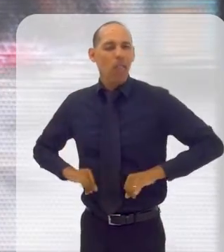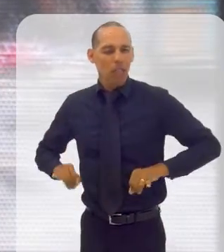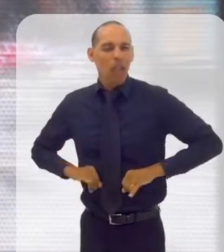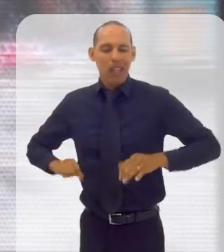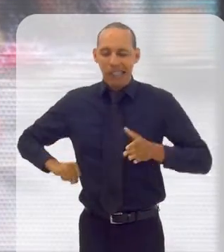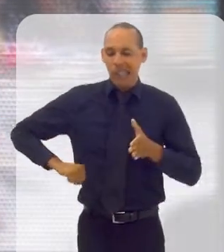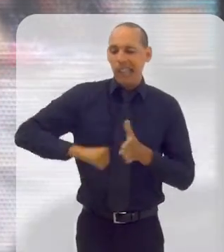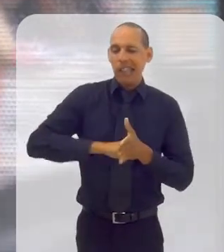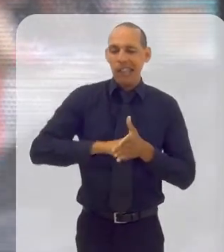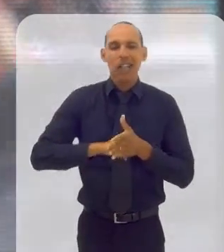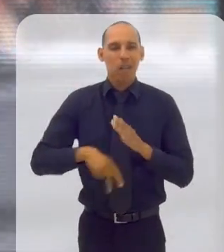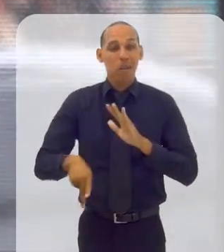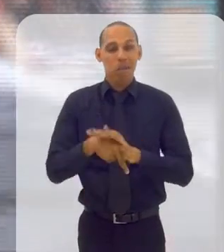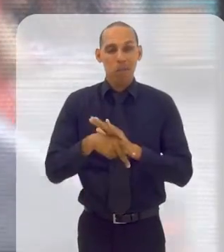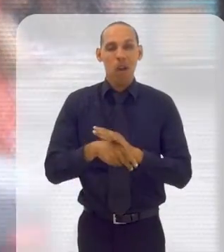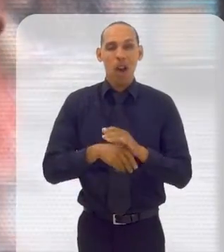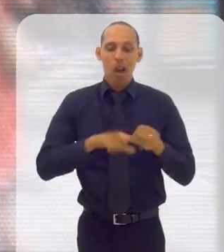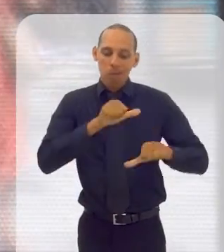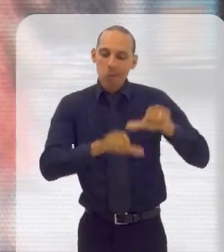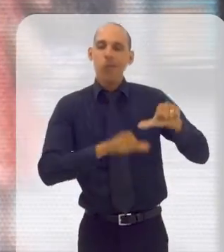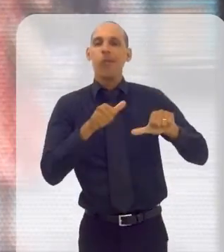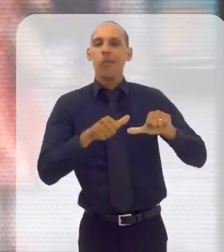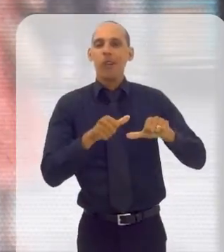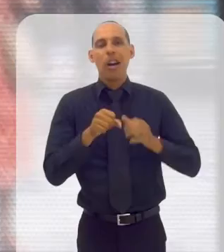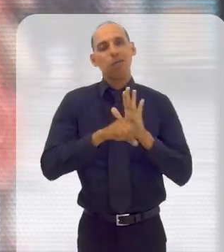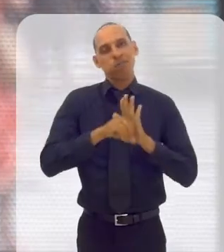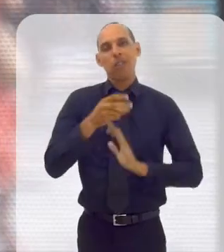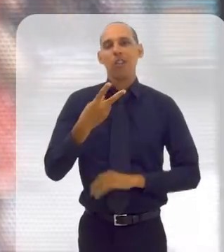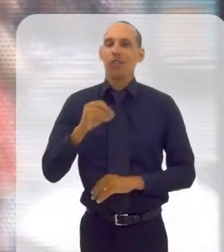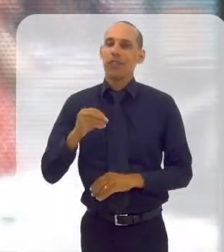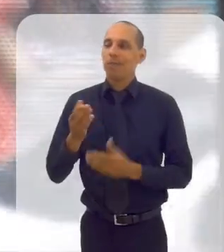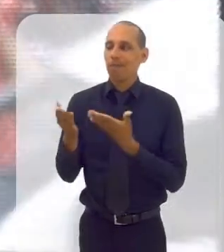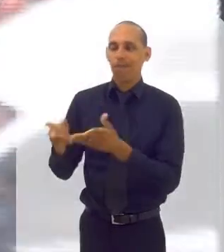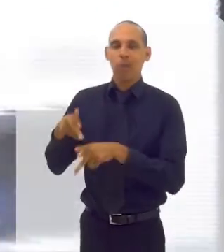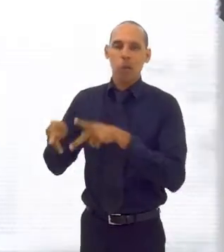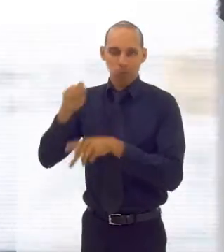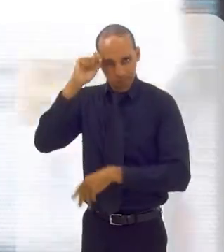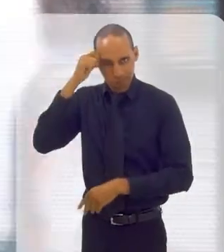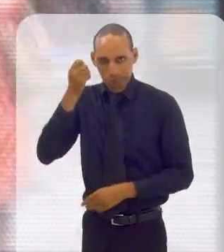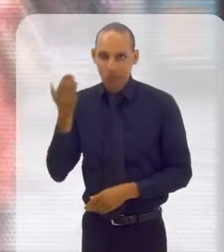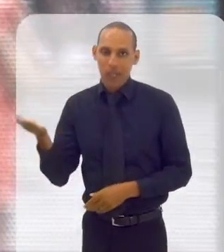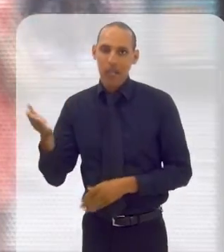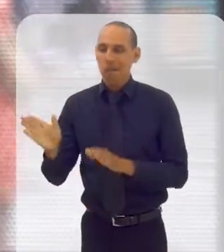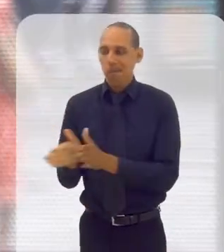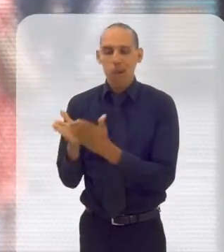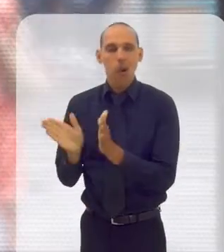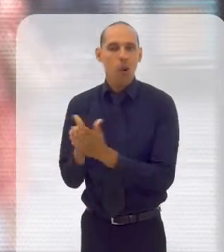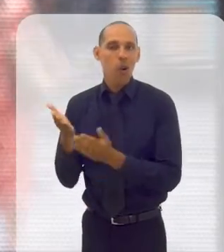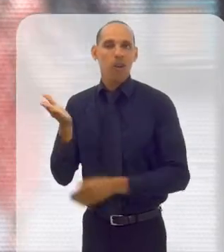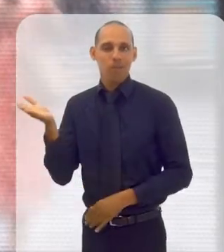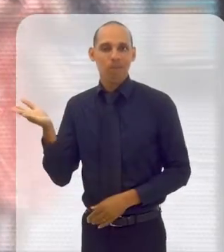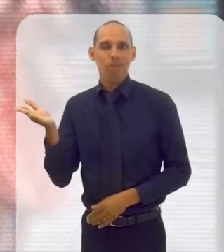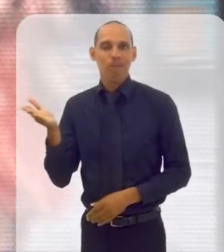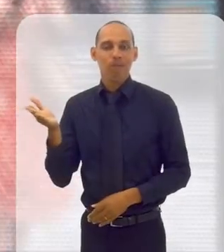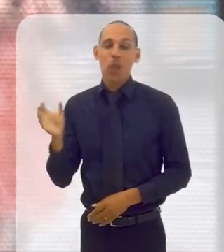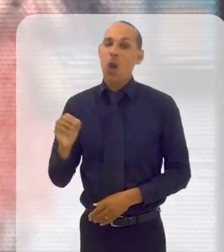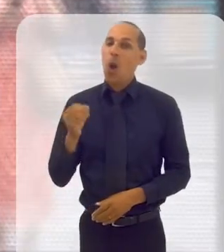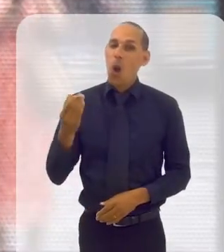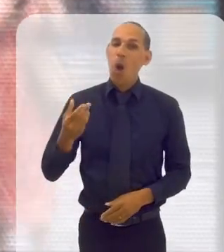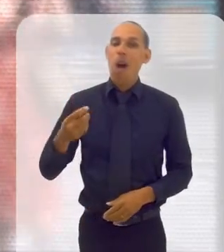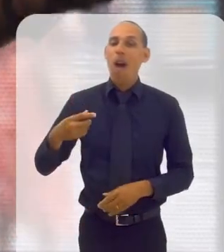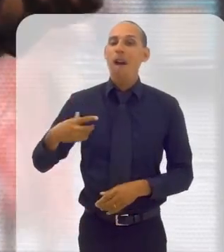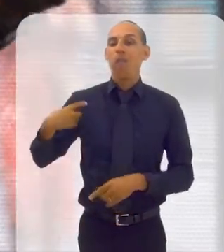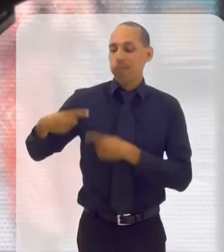população que foi atingida e impactada pelas reformas do início do século XX era a população negra, era a população pobre, eram